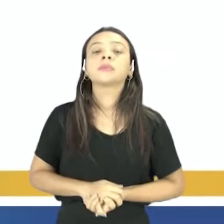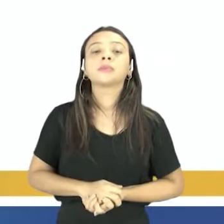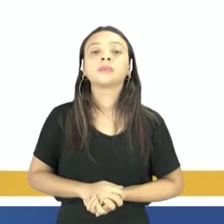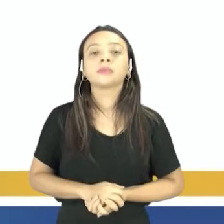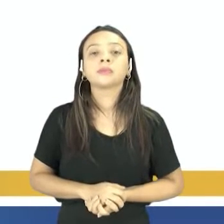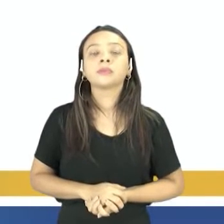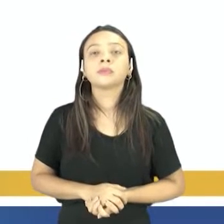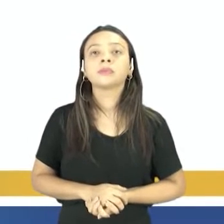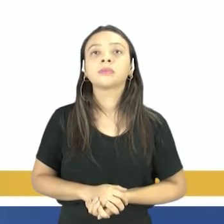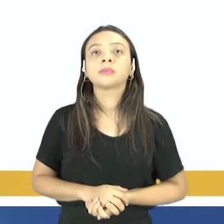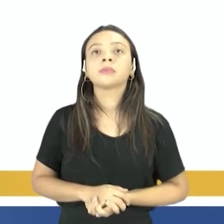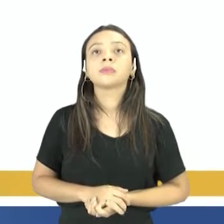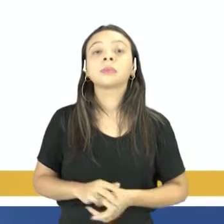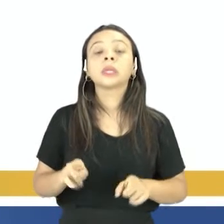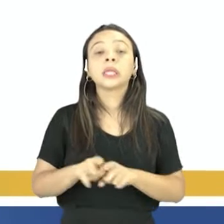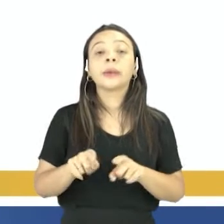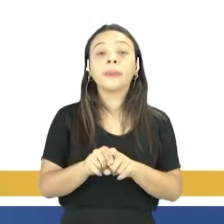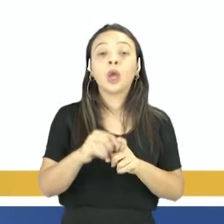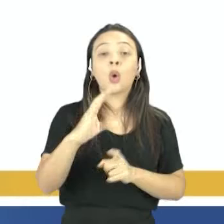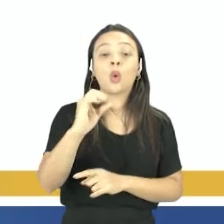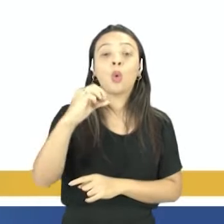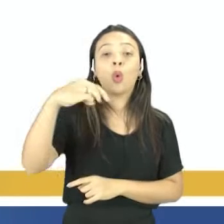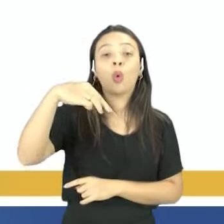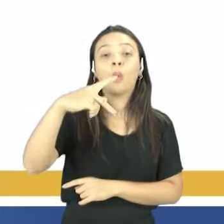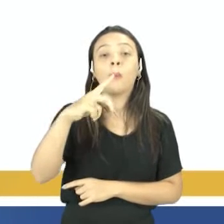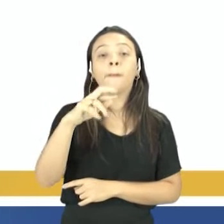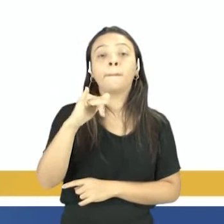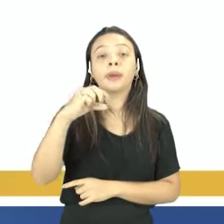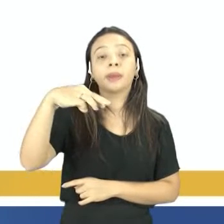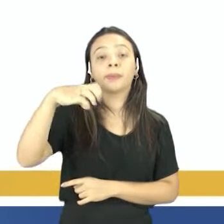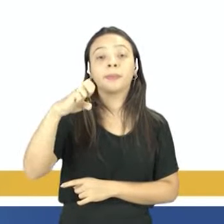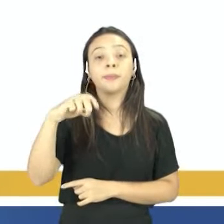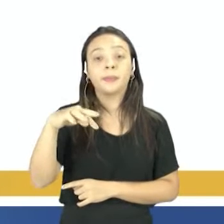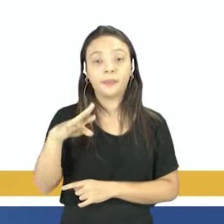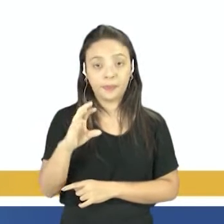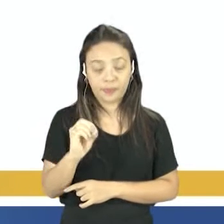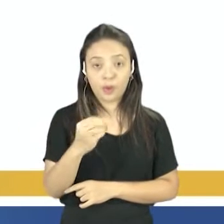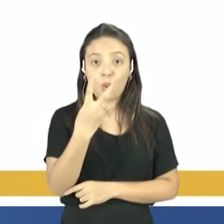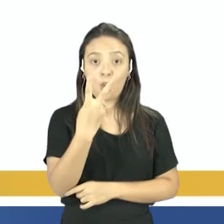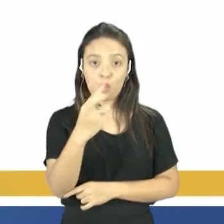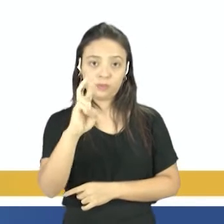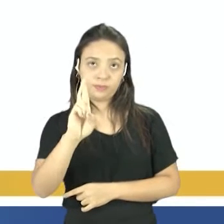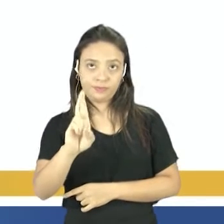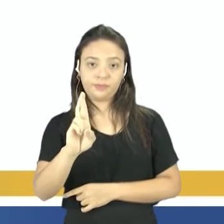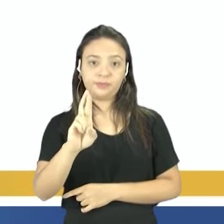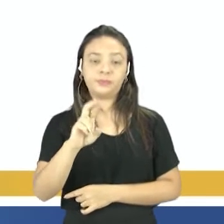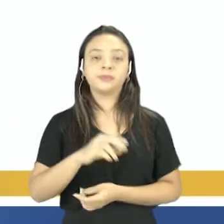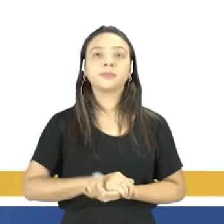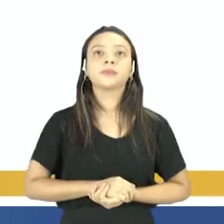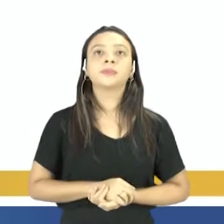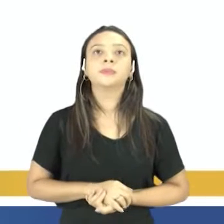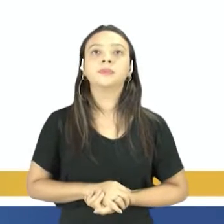E o comprimento mede 2r, que é justamente o diâmetro do círculo da base.